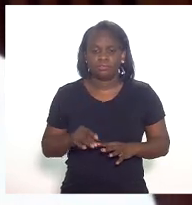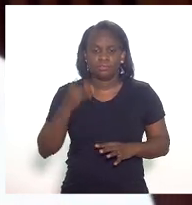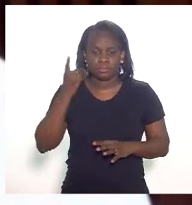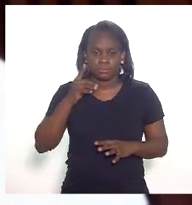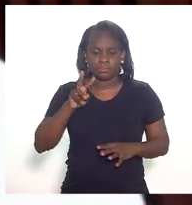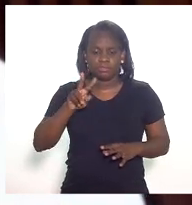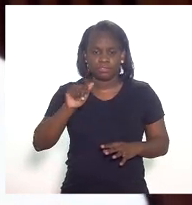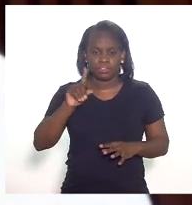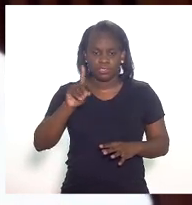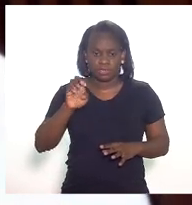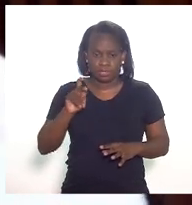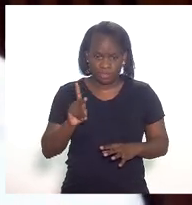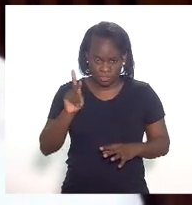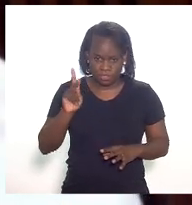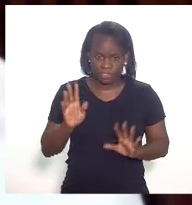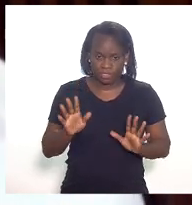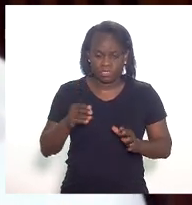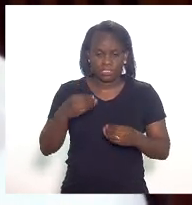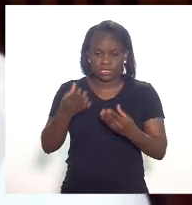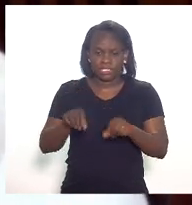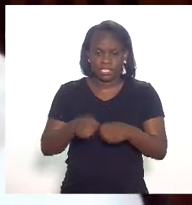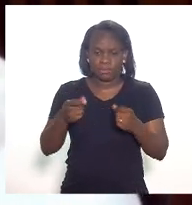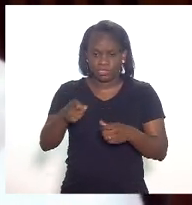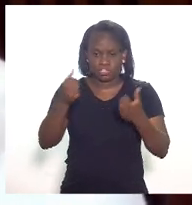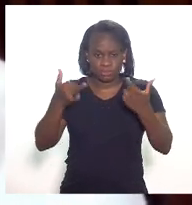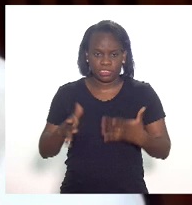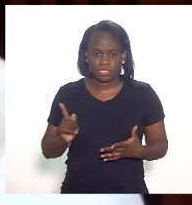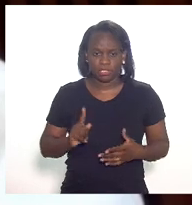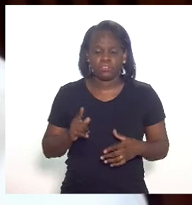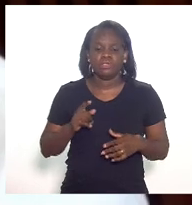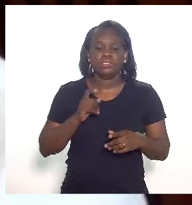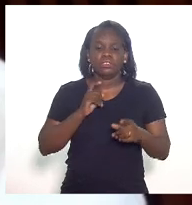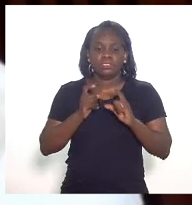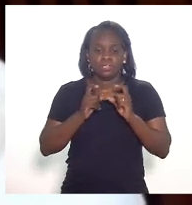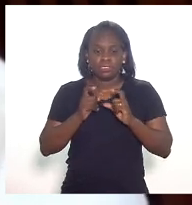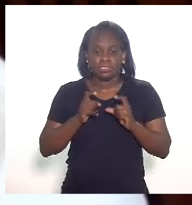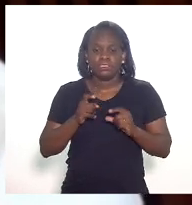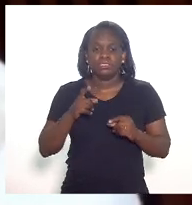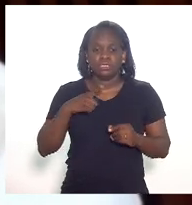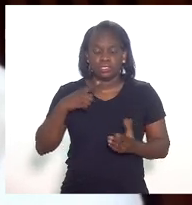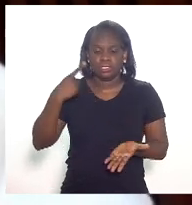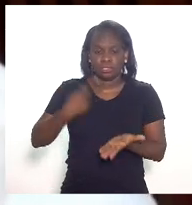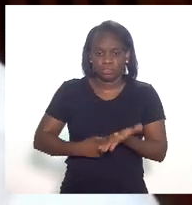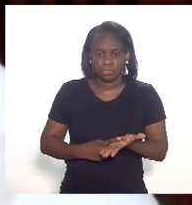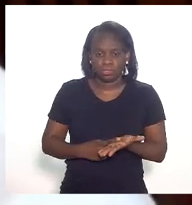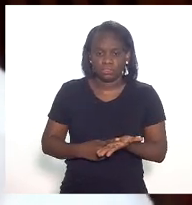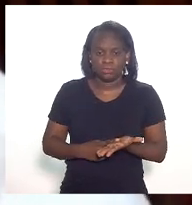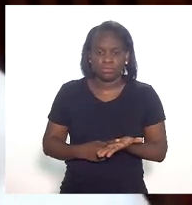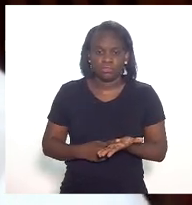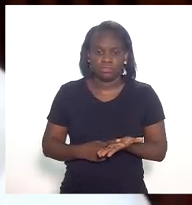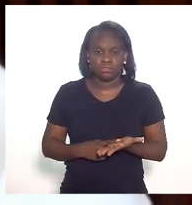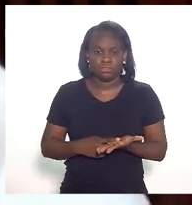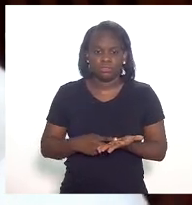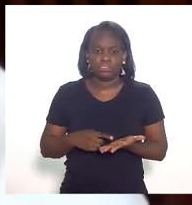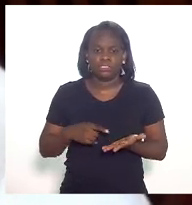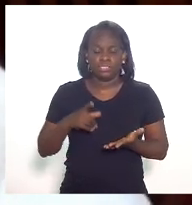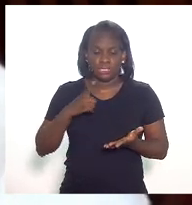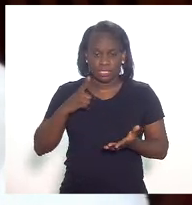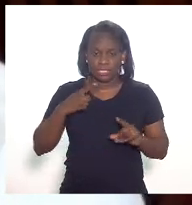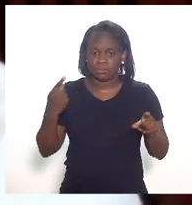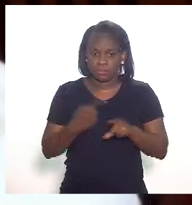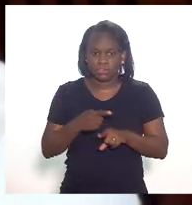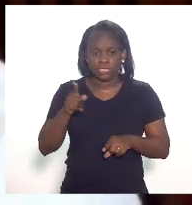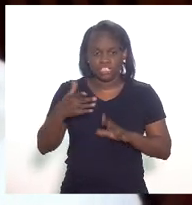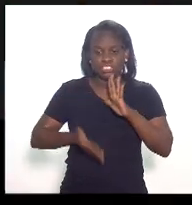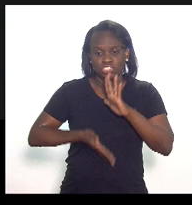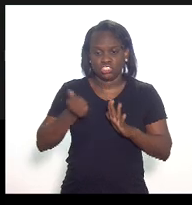Deputado Valdeque, sem prejuízo da sua fala, eu vou encerrar a discussão, porque o deputado... Há acordo de que o deputado... De que quando há divergência, a gente